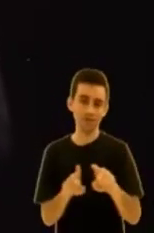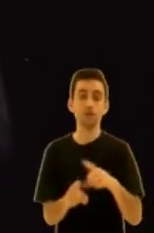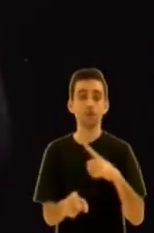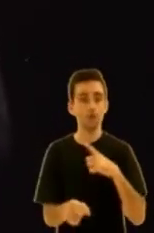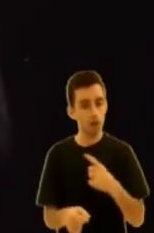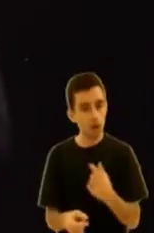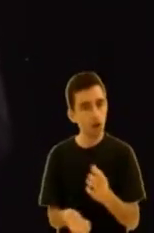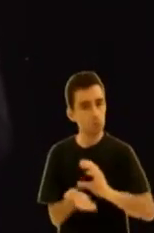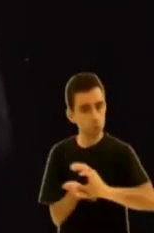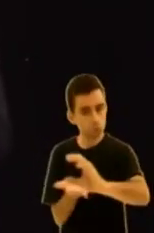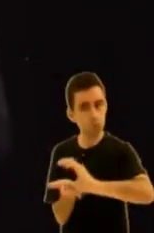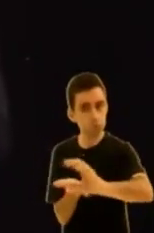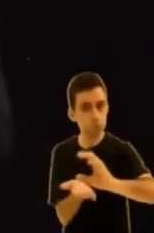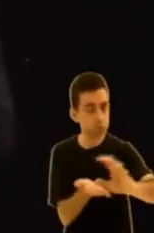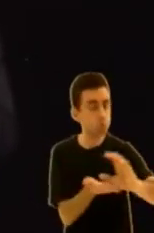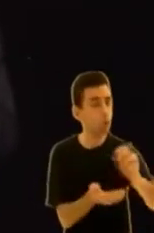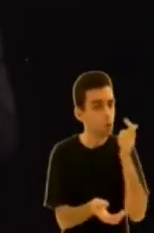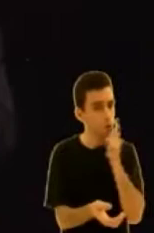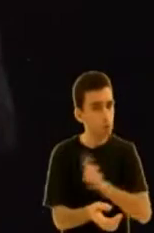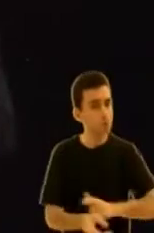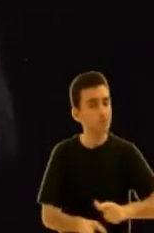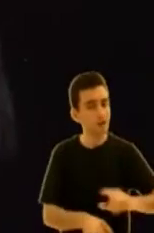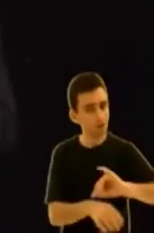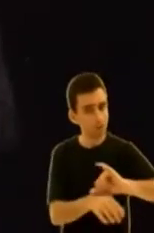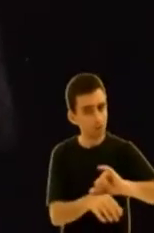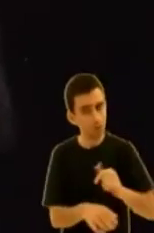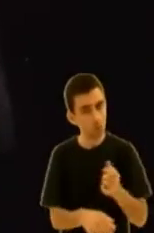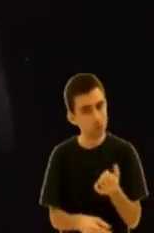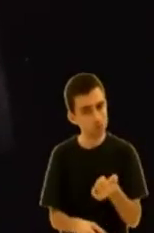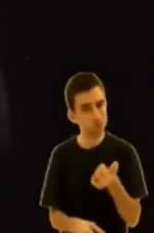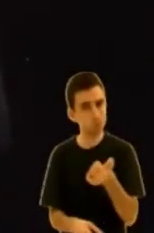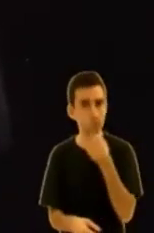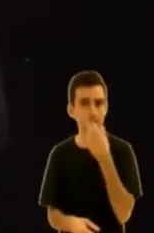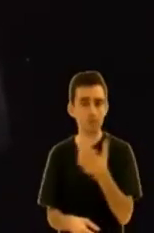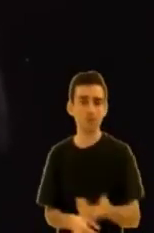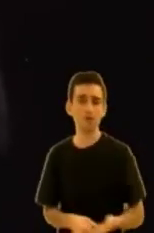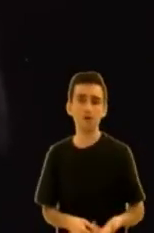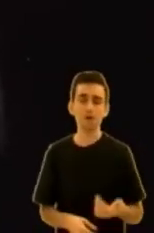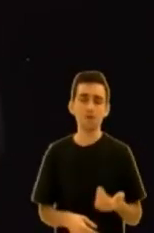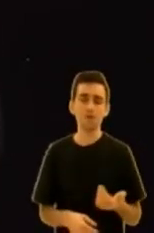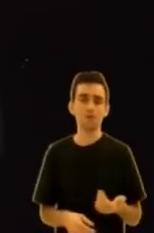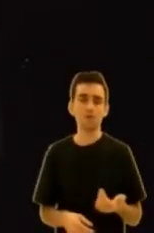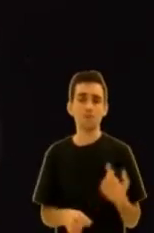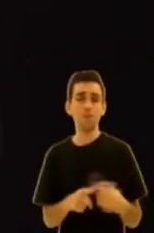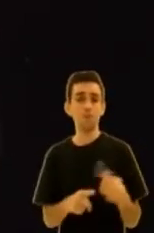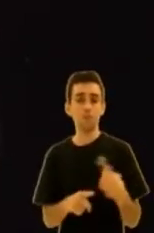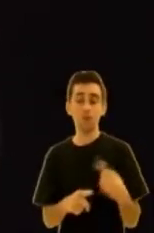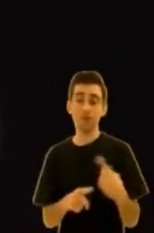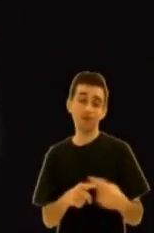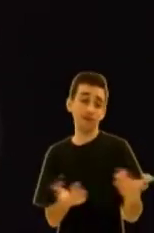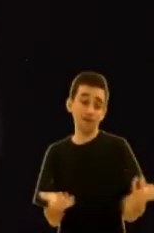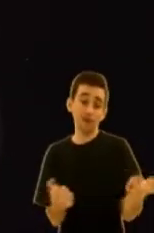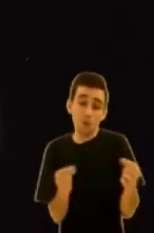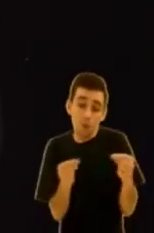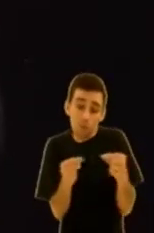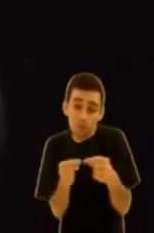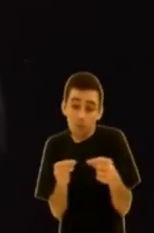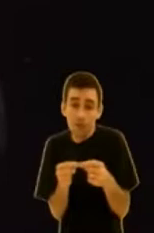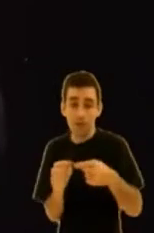maiores investimentos de capital, mas é porque esse investimento de capital ele está intimamente relacionado